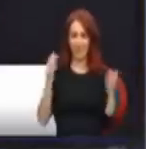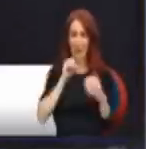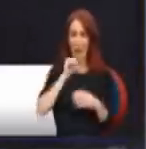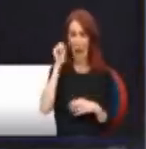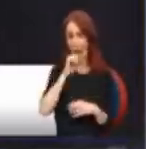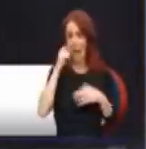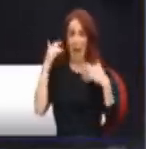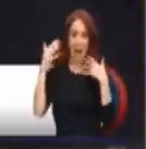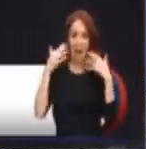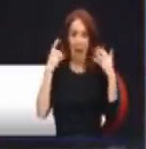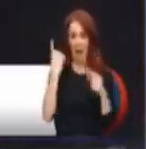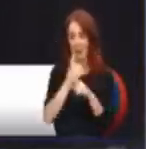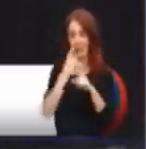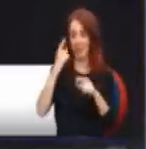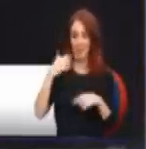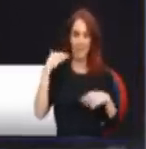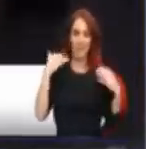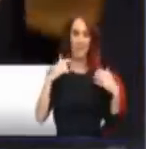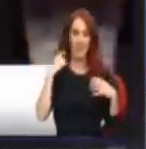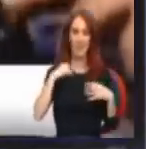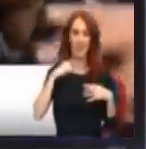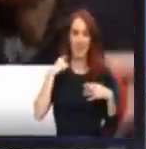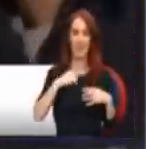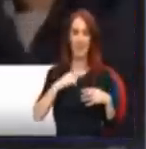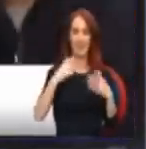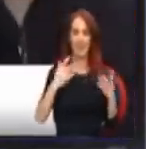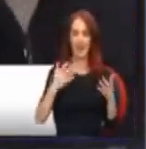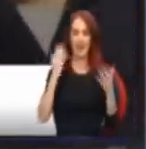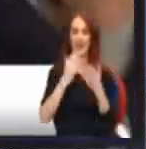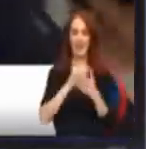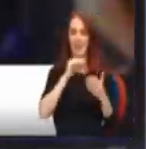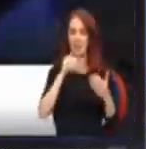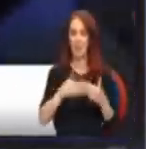vez Flamengo, Flamengo até morrer,